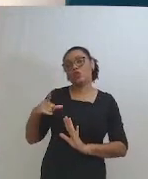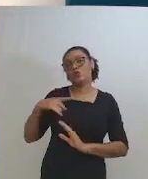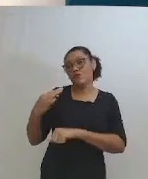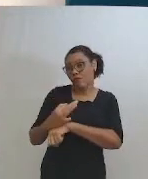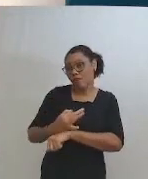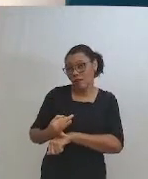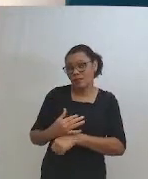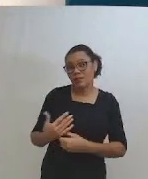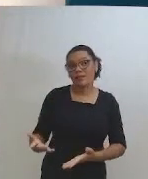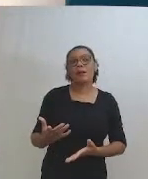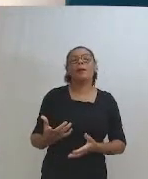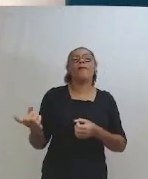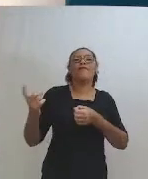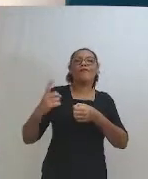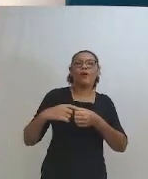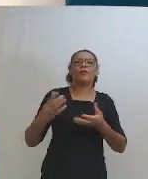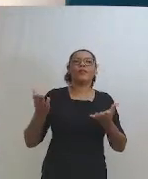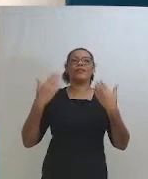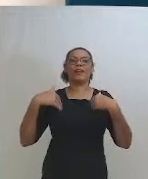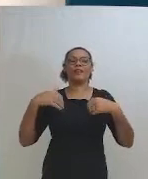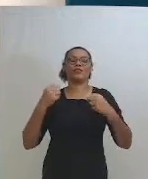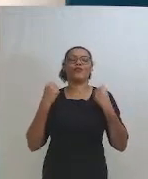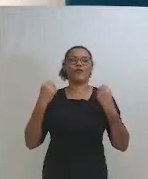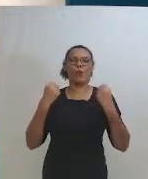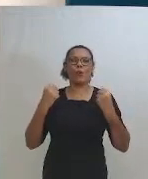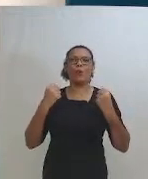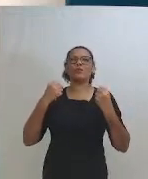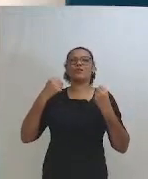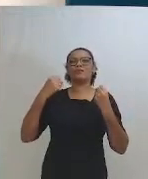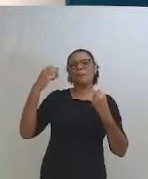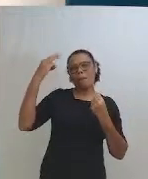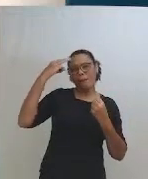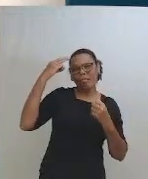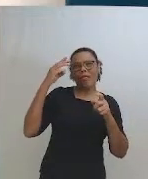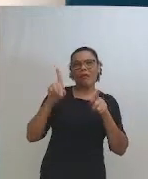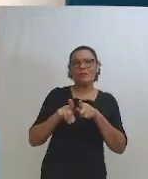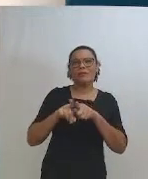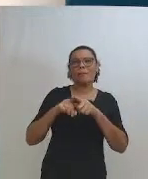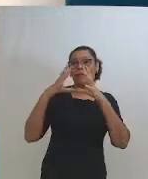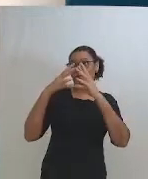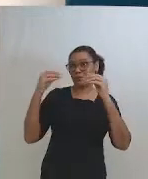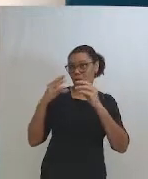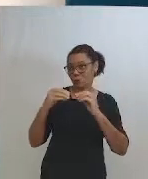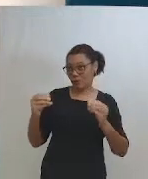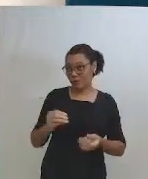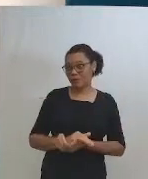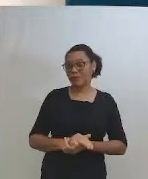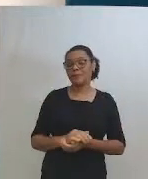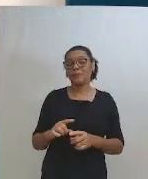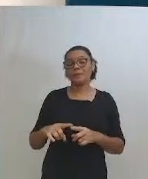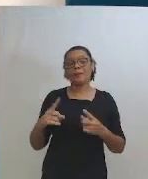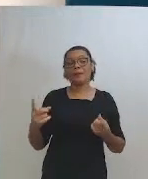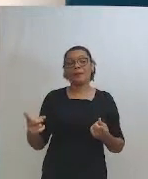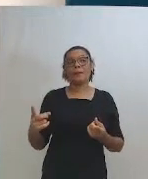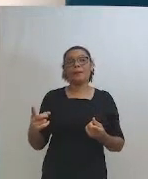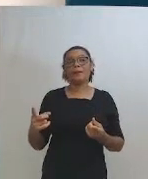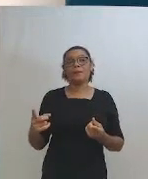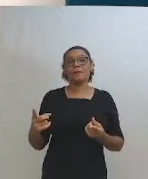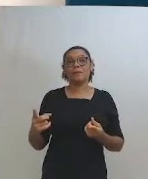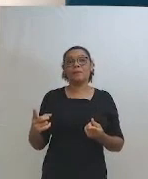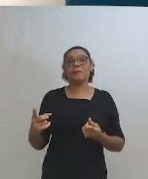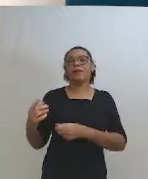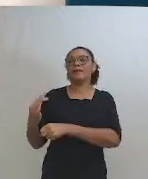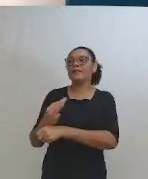restabelecer as nossas forças mentais e espirituais. Não. Mas, de qualquer forma, ele já retornou dessas férias e continua o processo sem